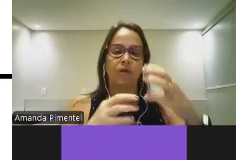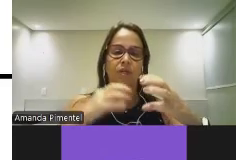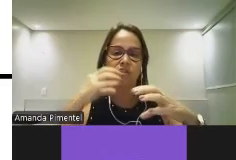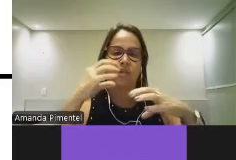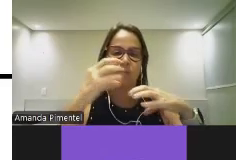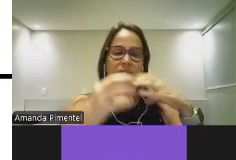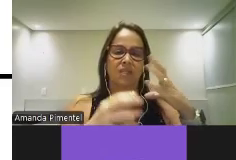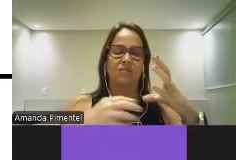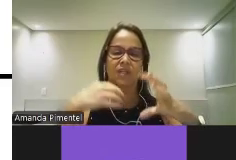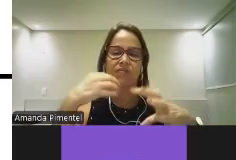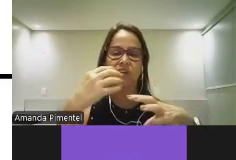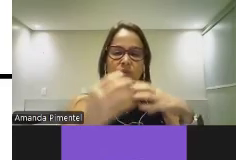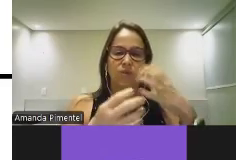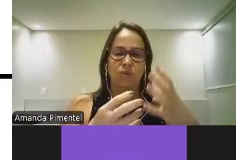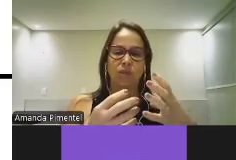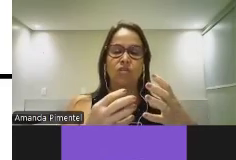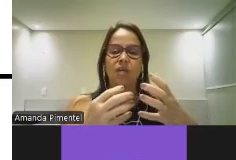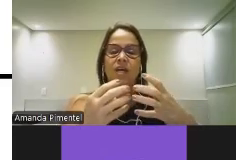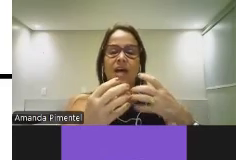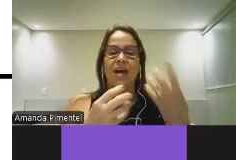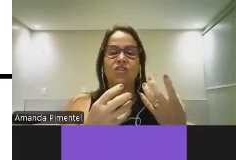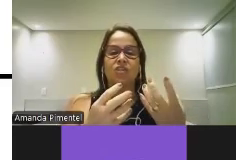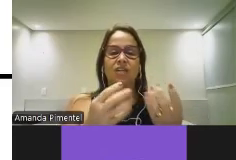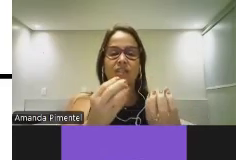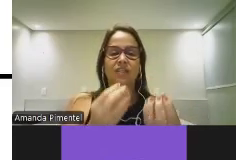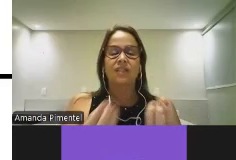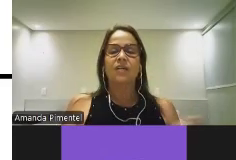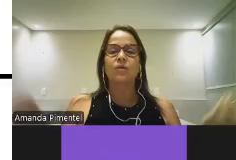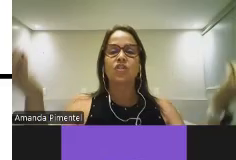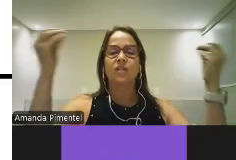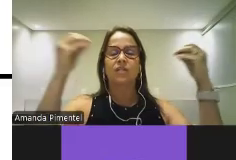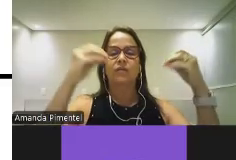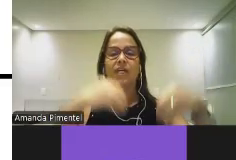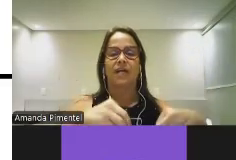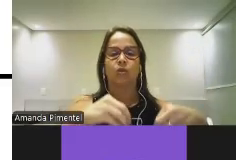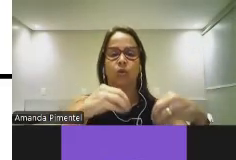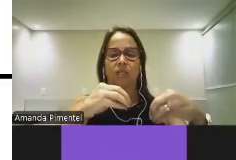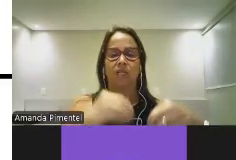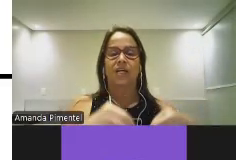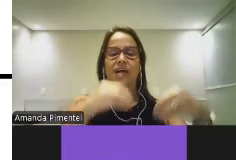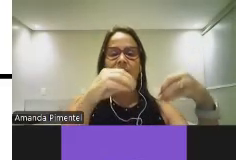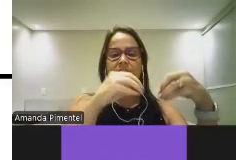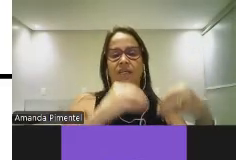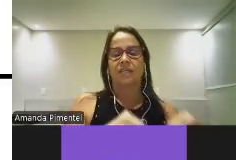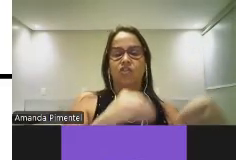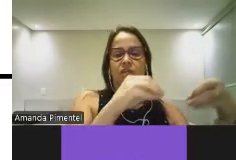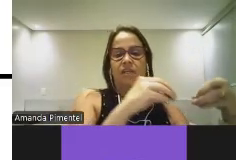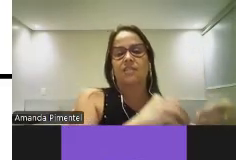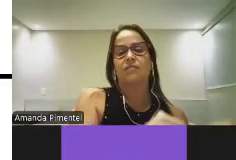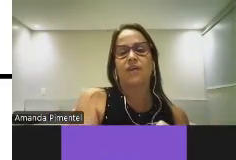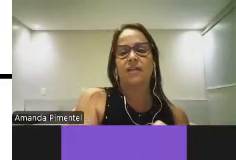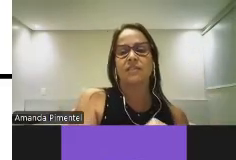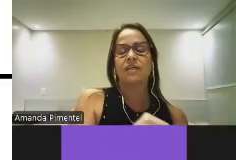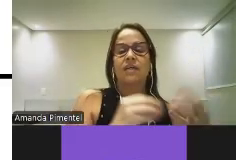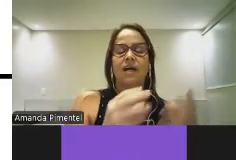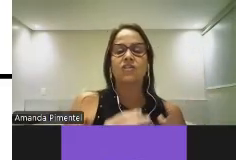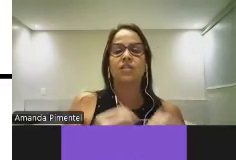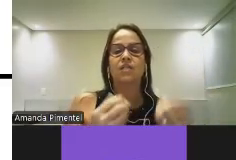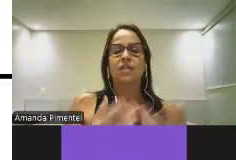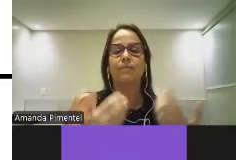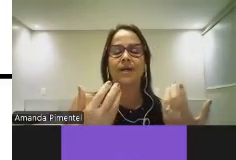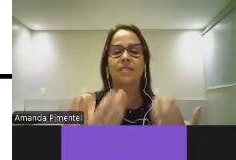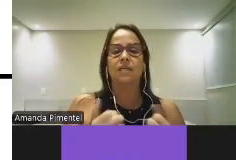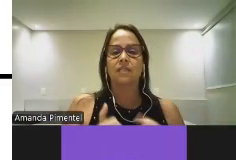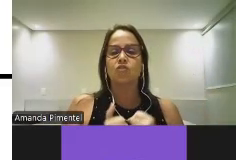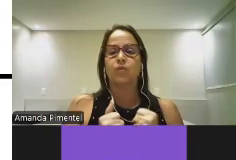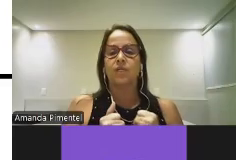de memórias, de emoção, através dos sonhos, a gente, não estando em atonia característica dessa fase, a